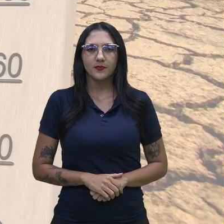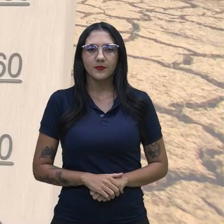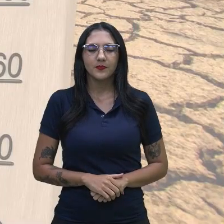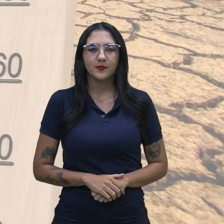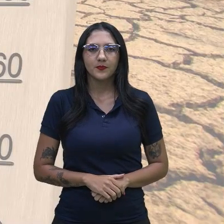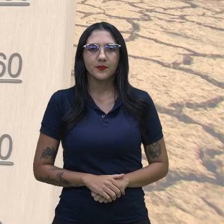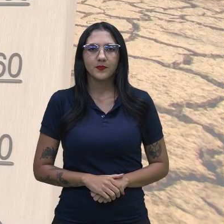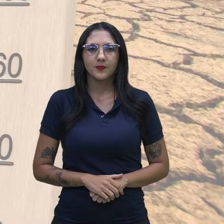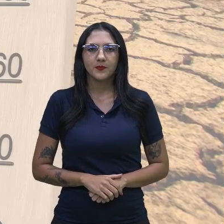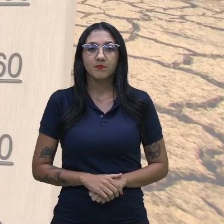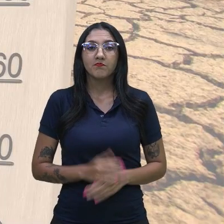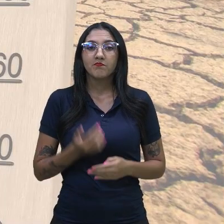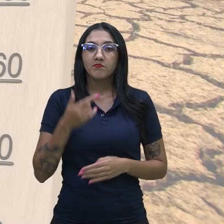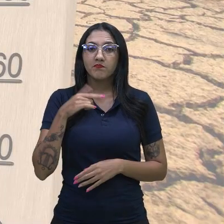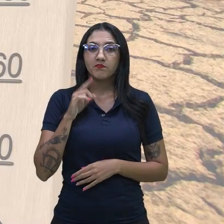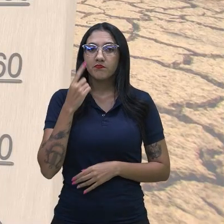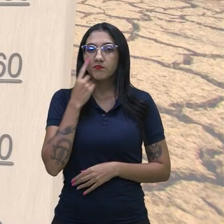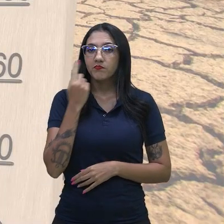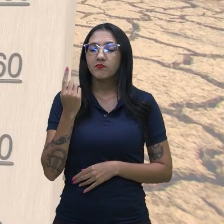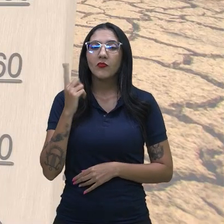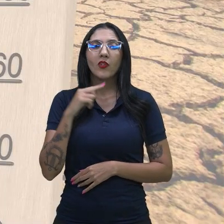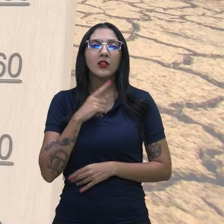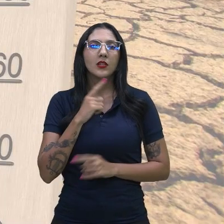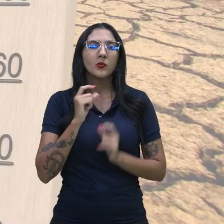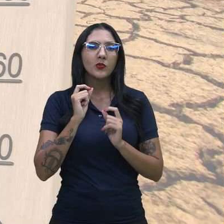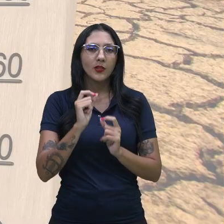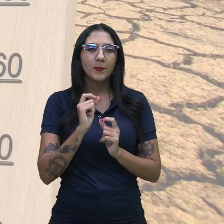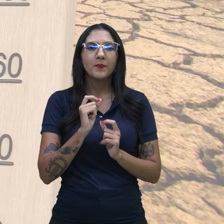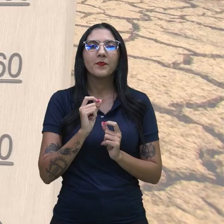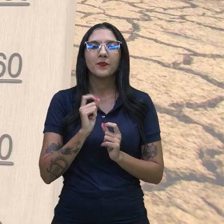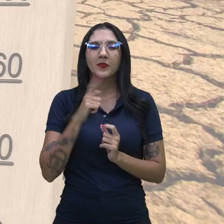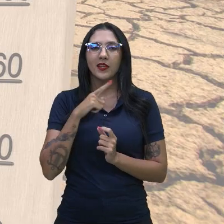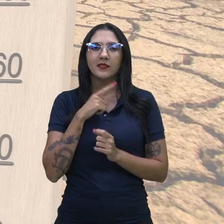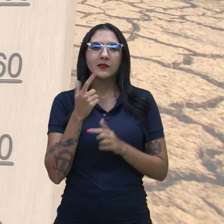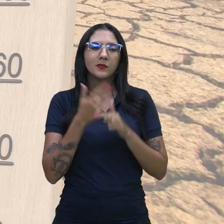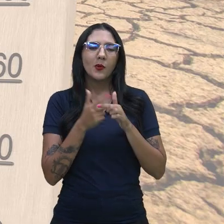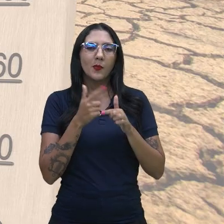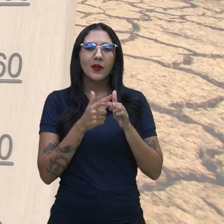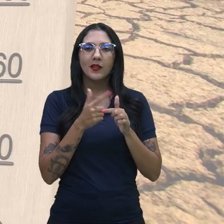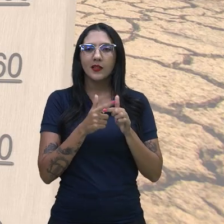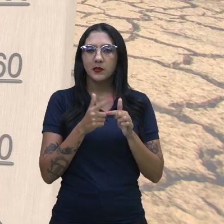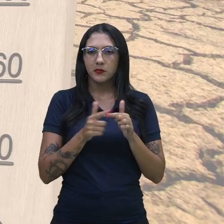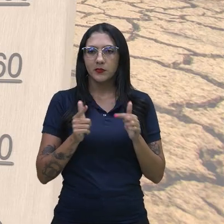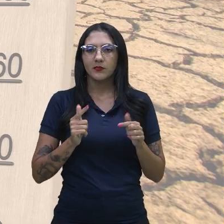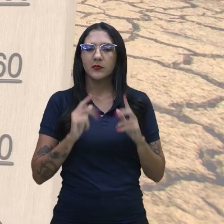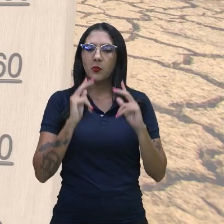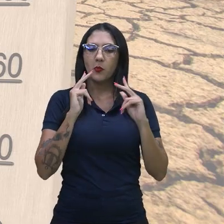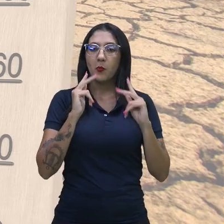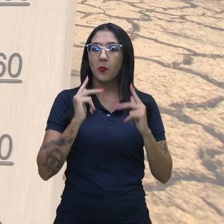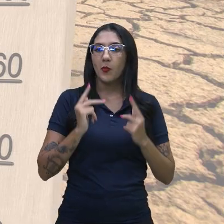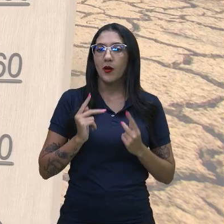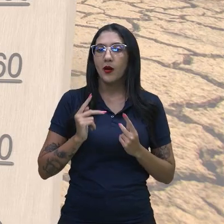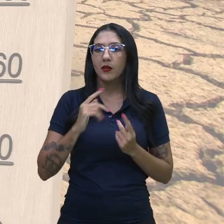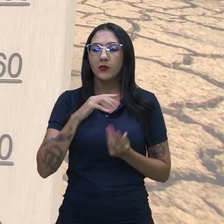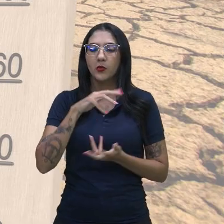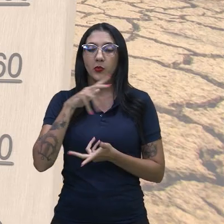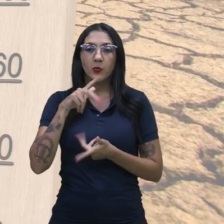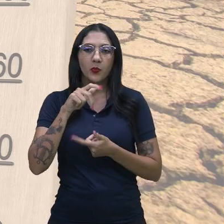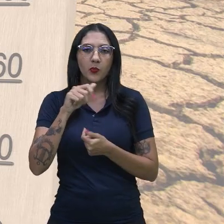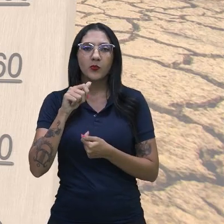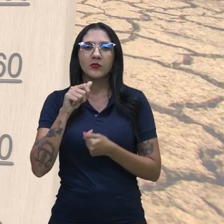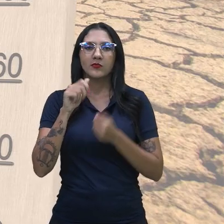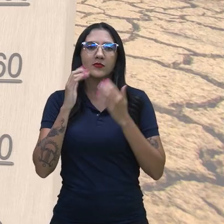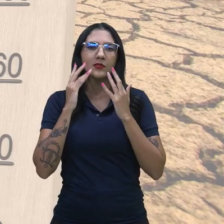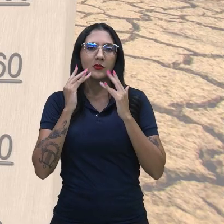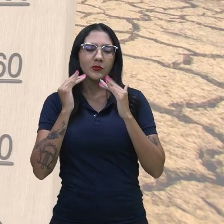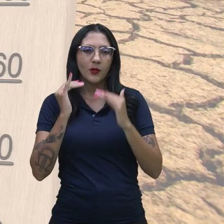voltando lá ao nosso texto, elas são sintomas dessa ruptura, né, entre o ser humano, né, de um lado, e o mundo natural.